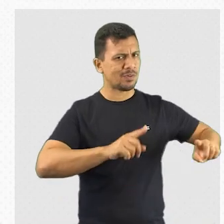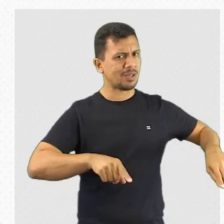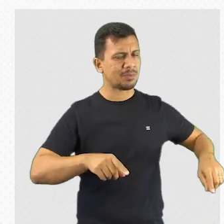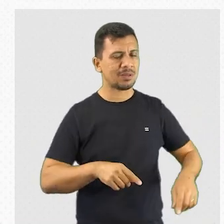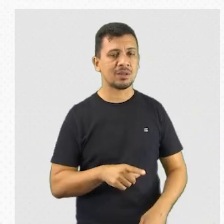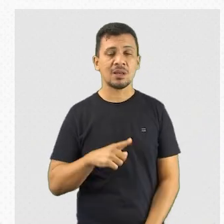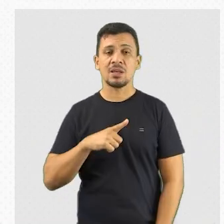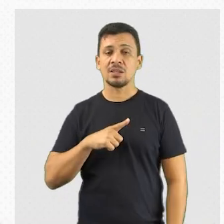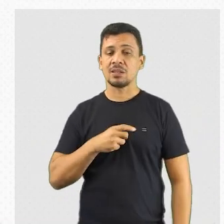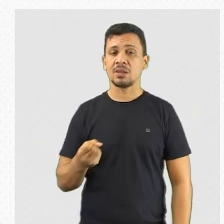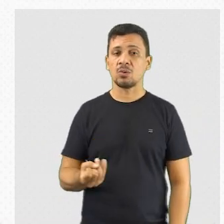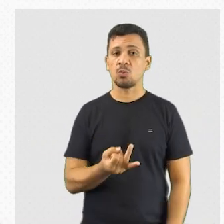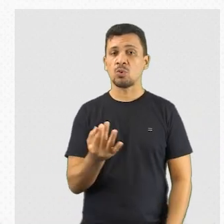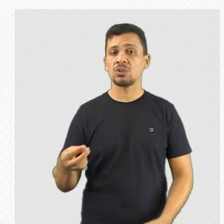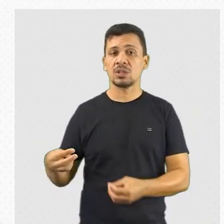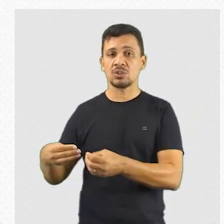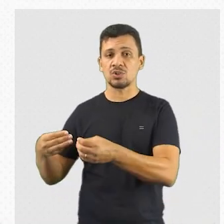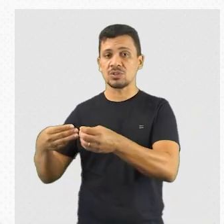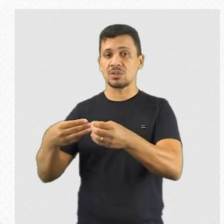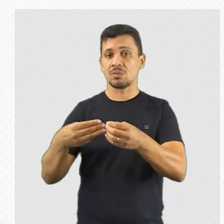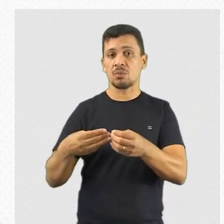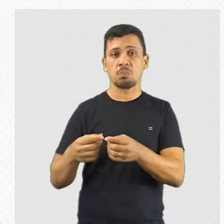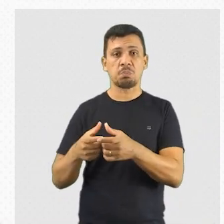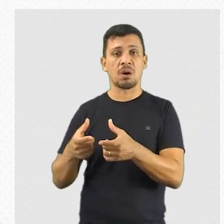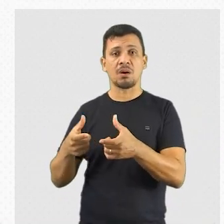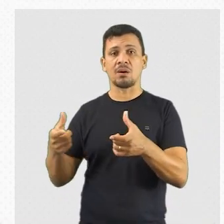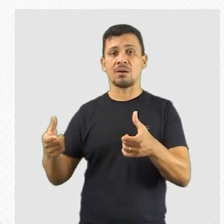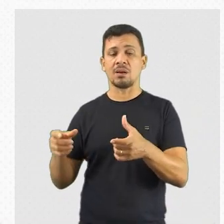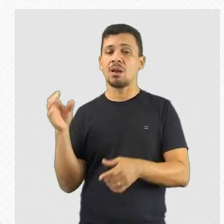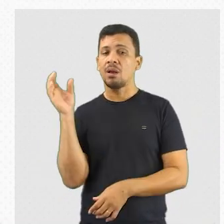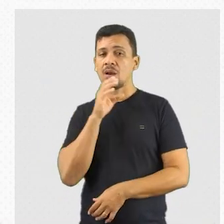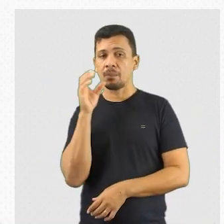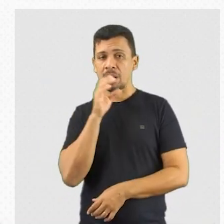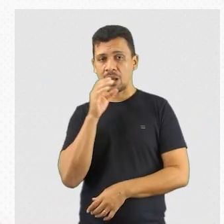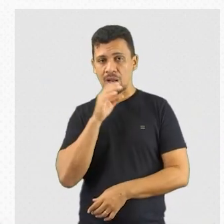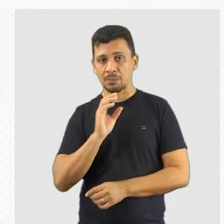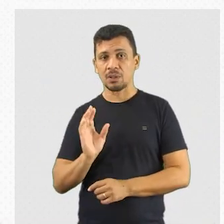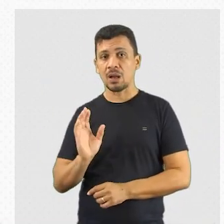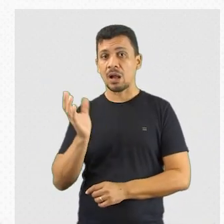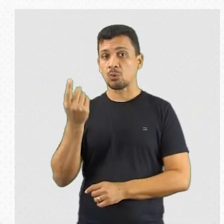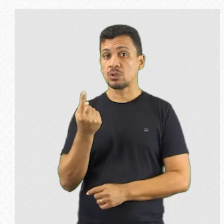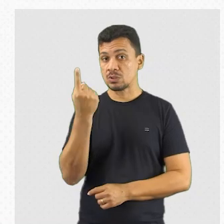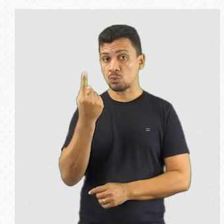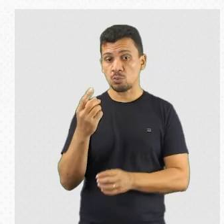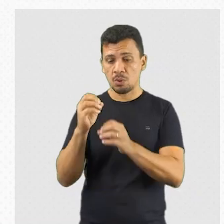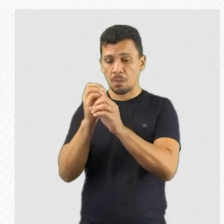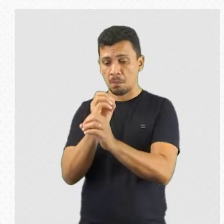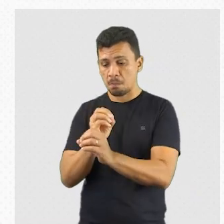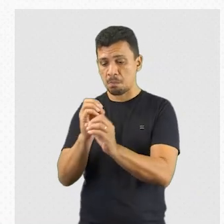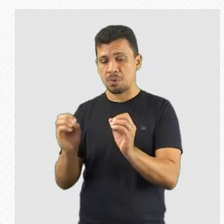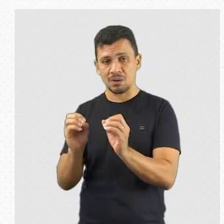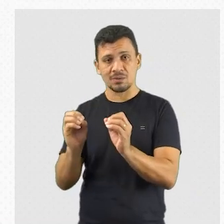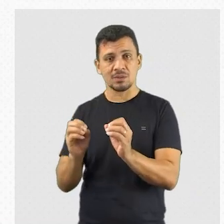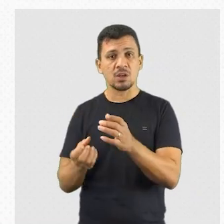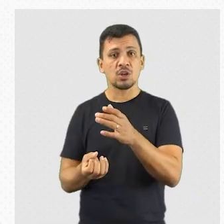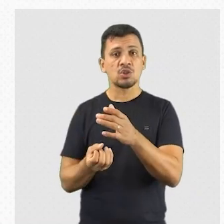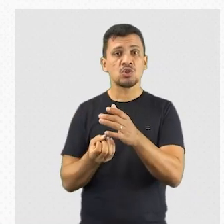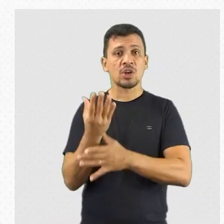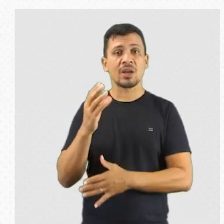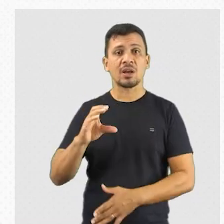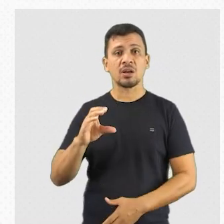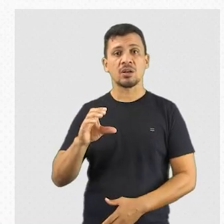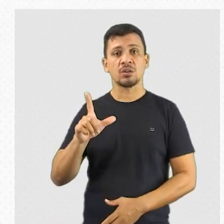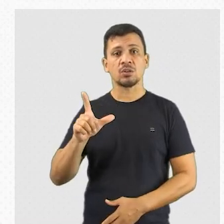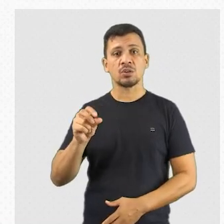um aumento de células através de um processo que é um pouco mais rápido, porque só acontece em uma divisão, tá? E eu gero clones, que